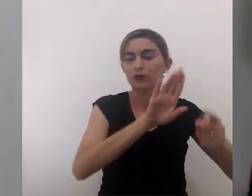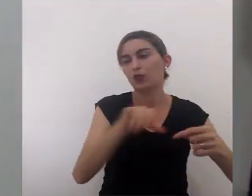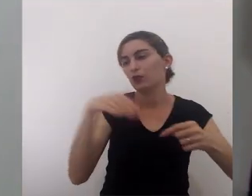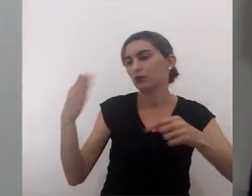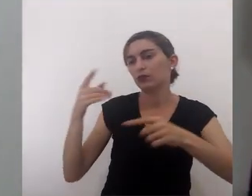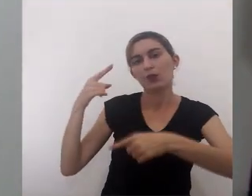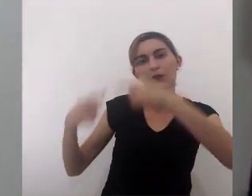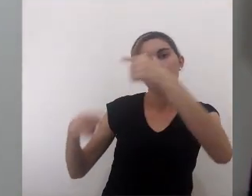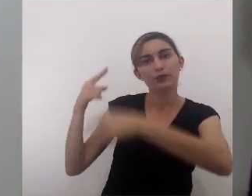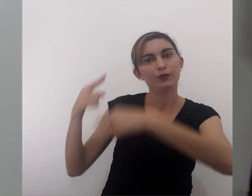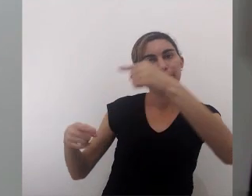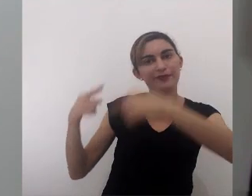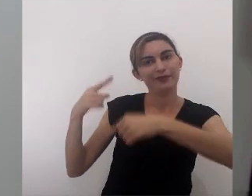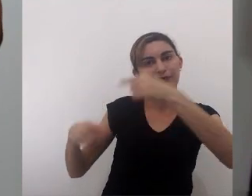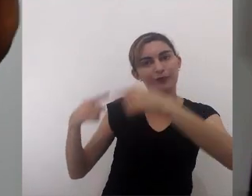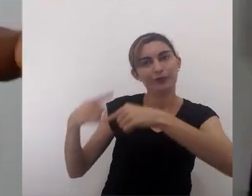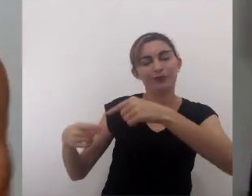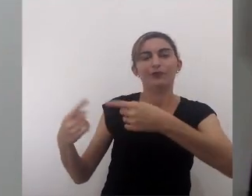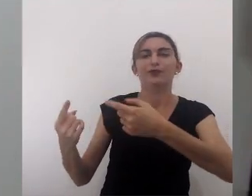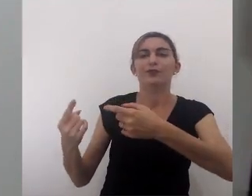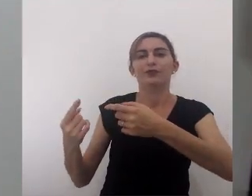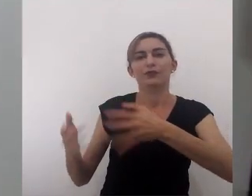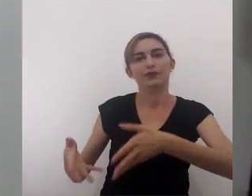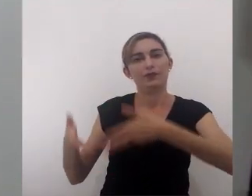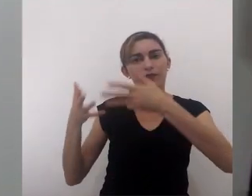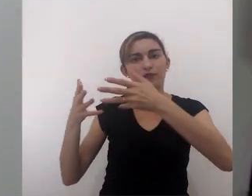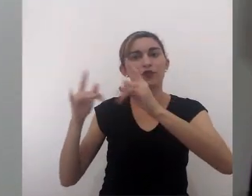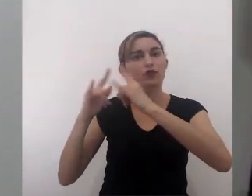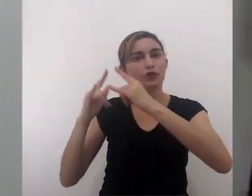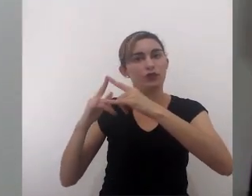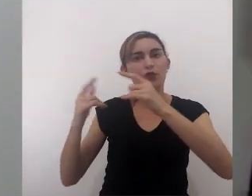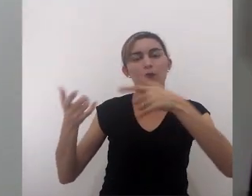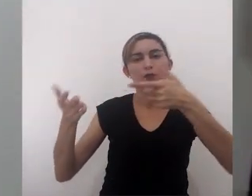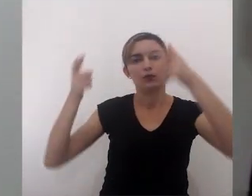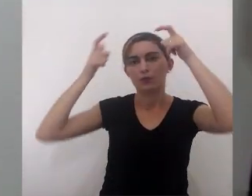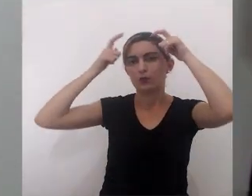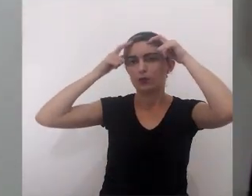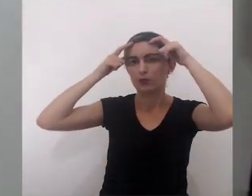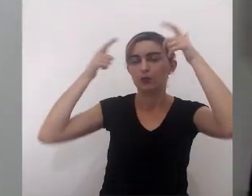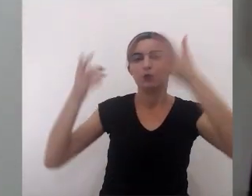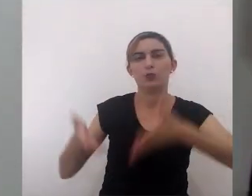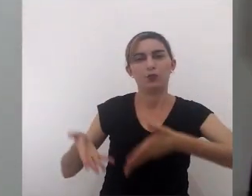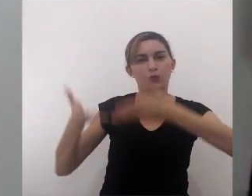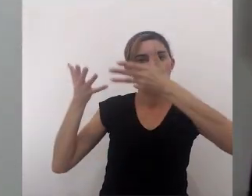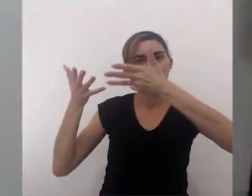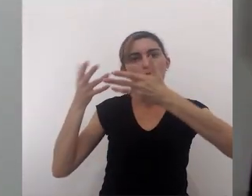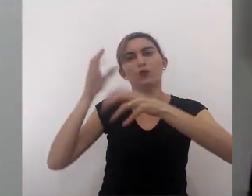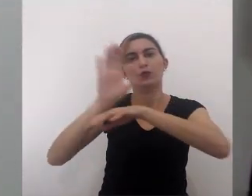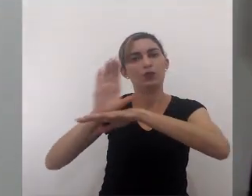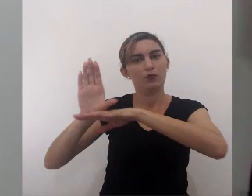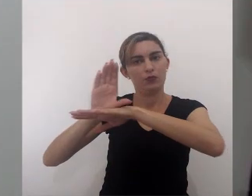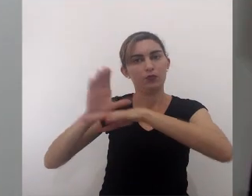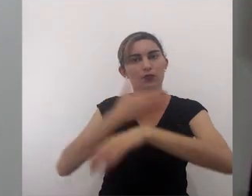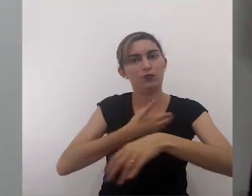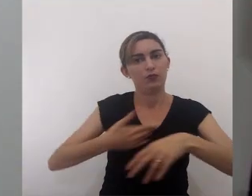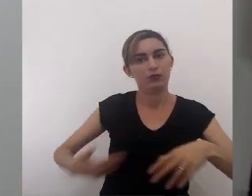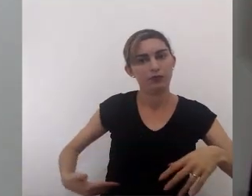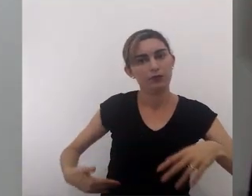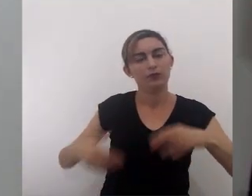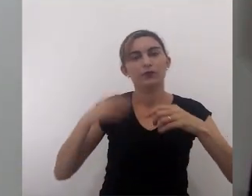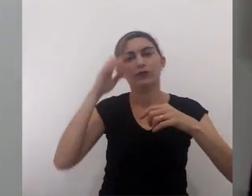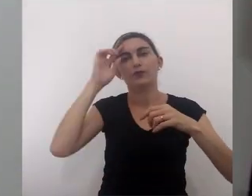campo político, isso, com a laicização do Estado e a instituição de monarquias constitucionais de